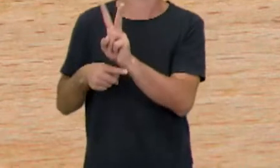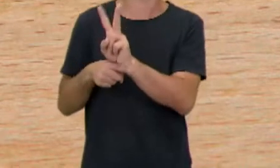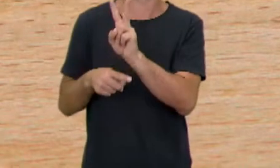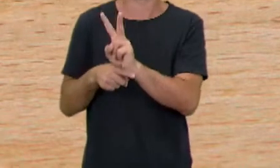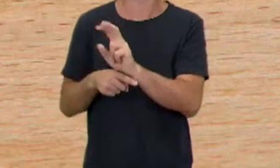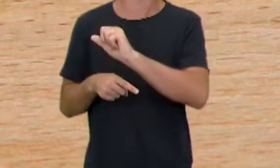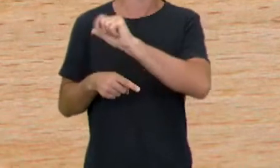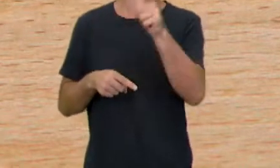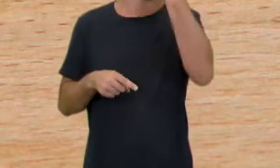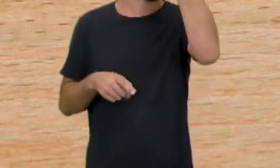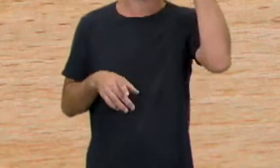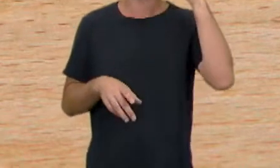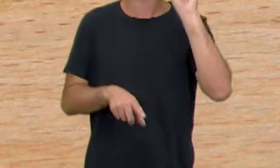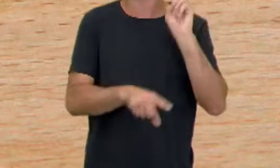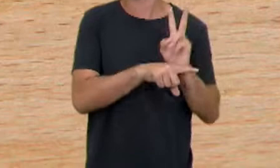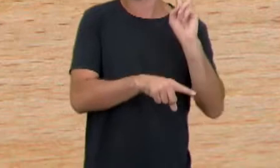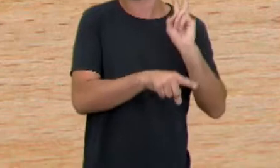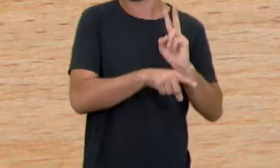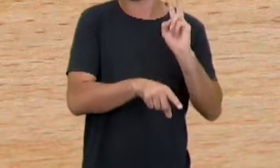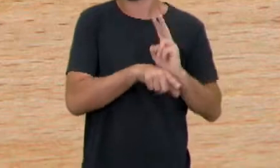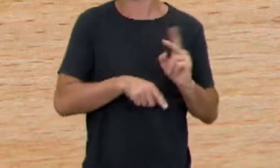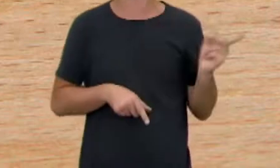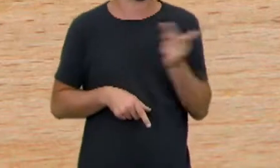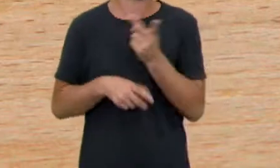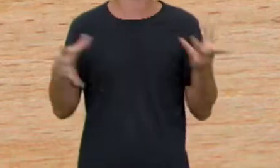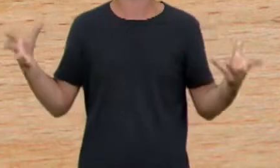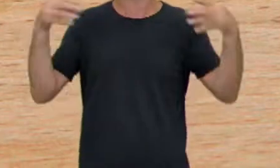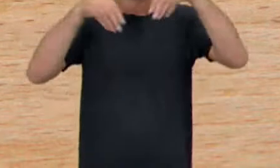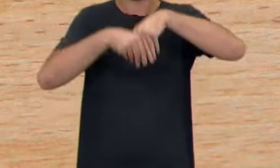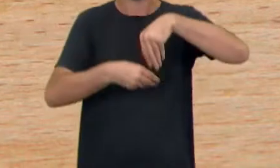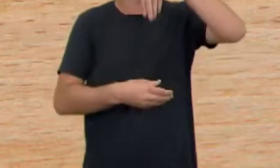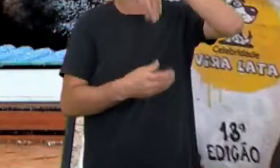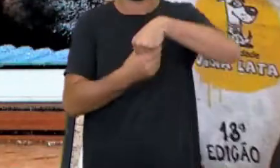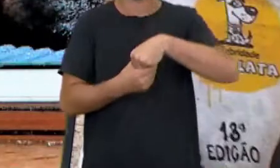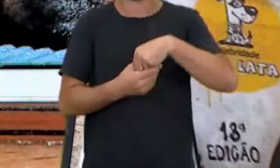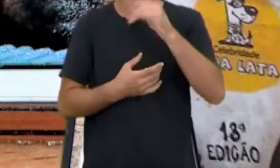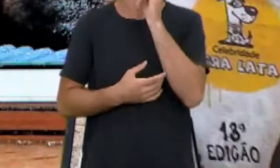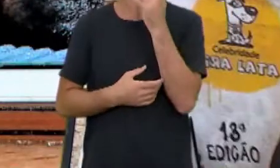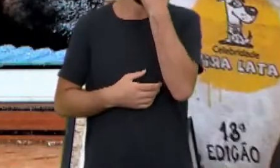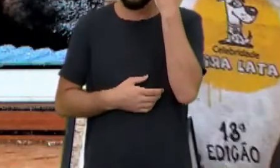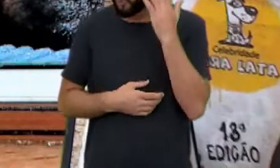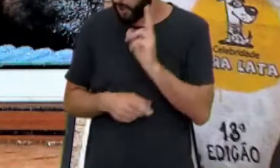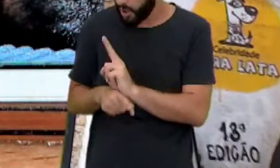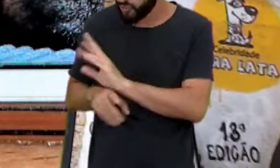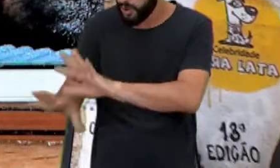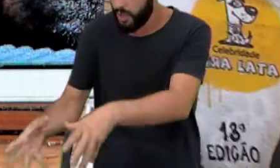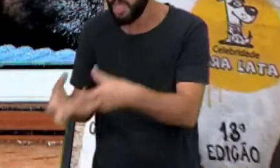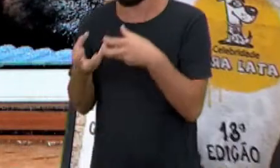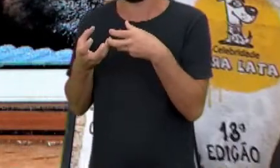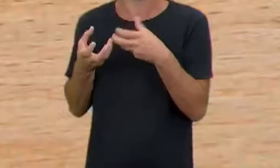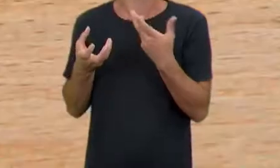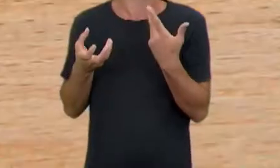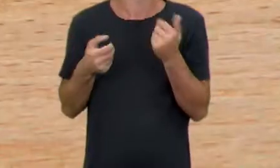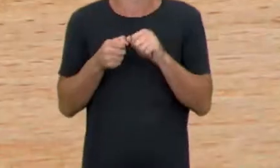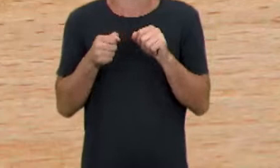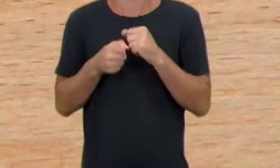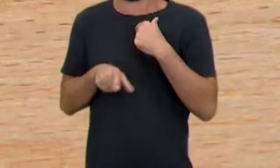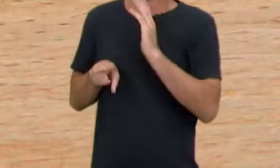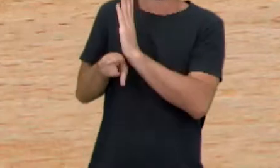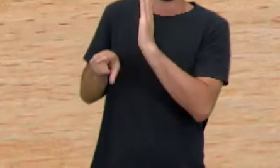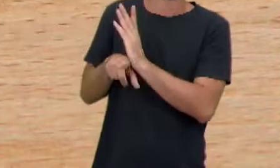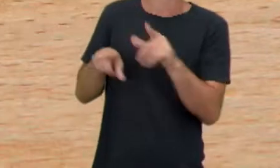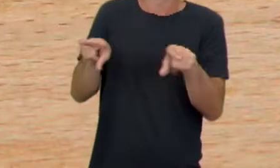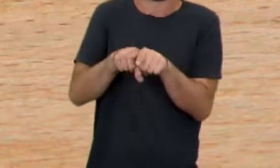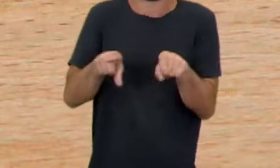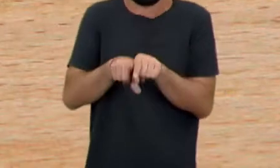mas protetores entram também no pacote, até porque, né, assim, como é que a gente vai falar não para alguém que resgatou uma ninhada e está desesperada, né? Até